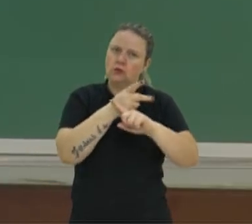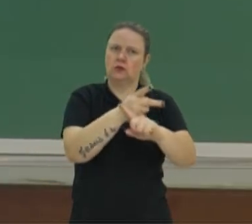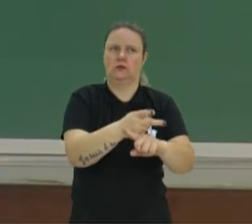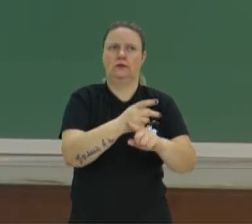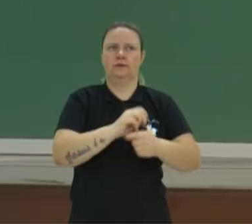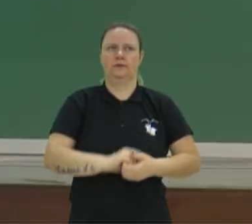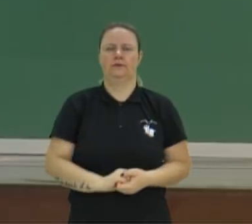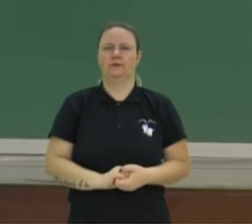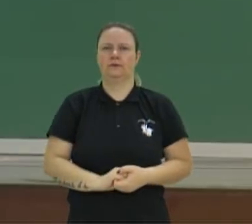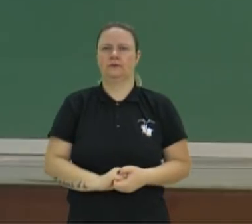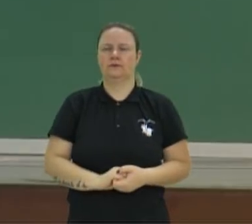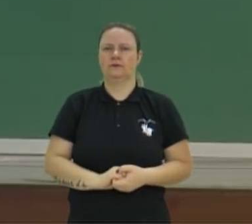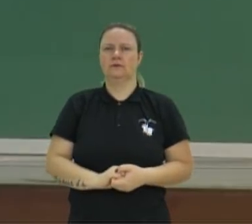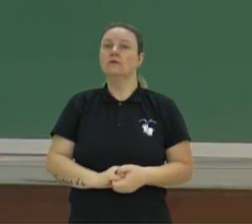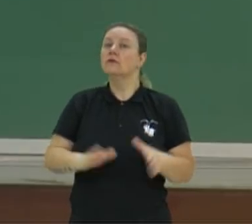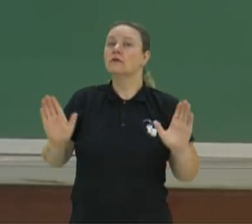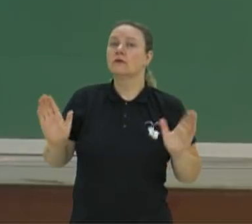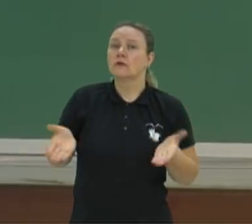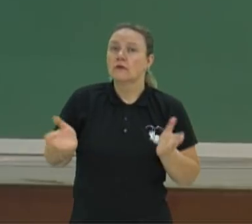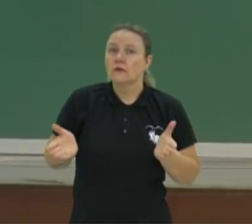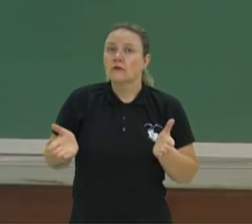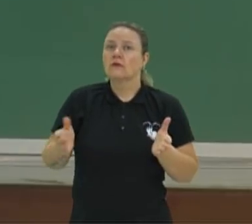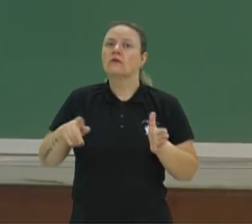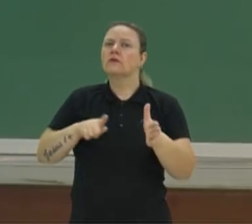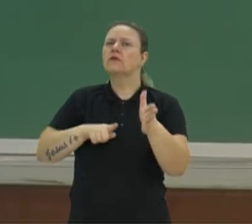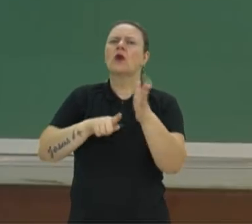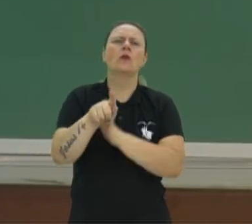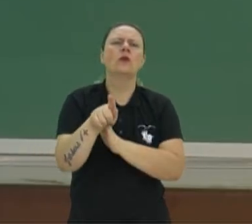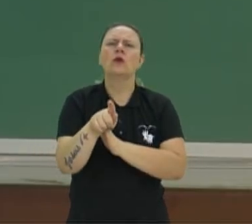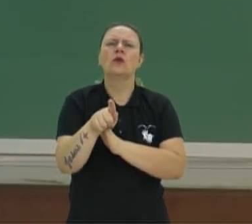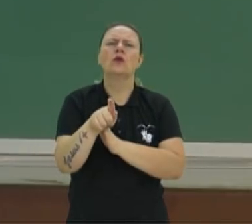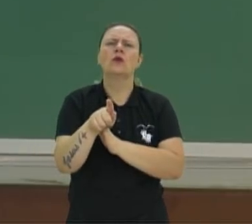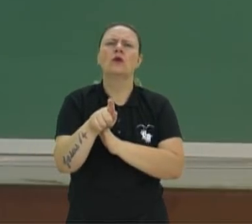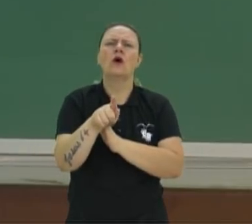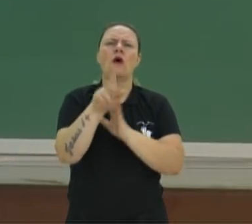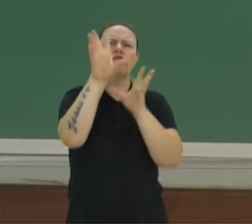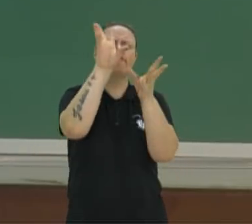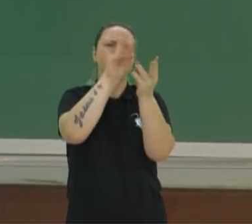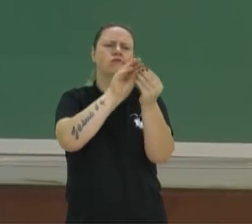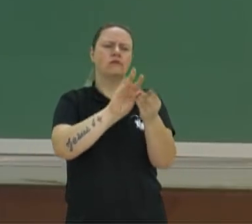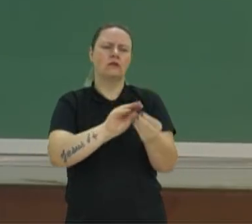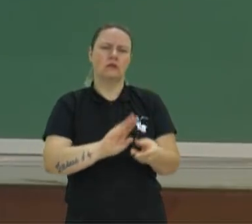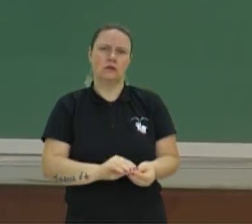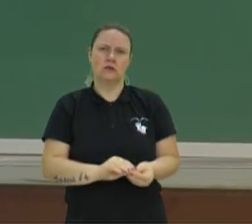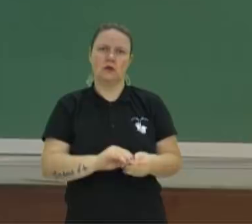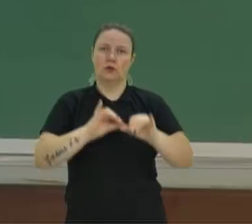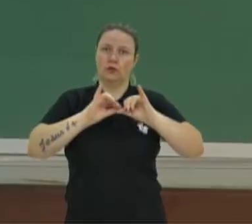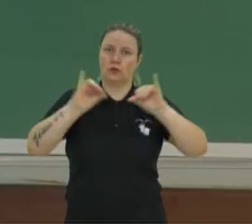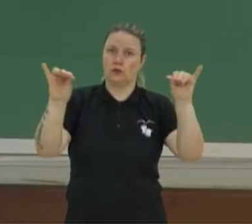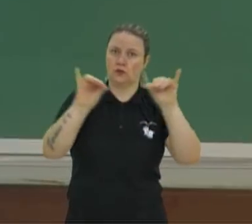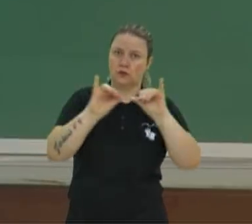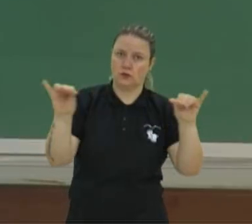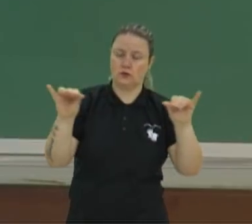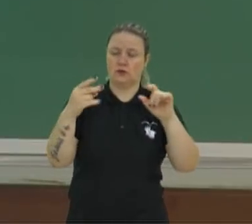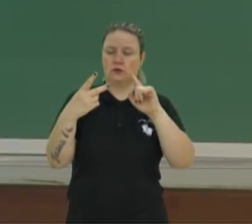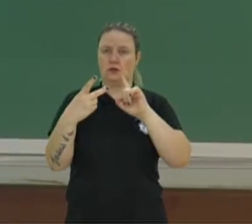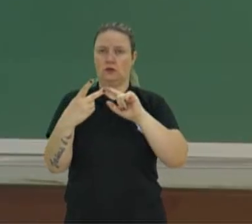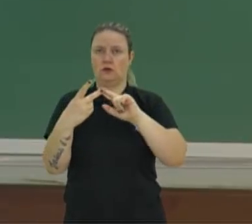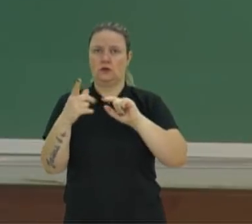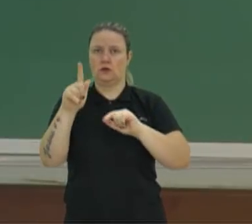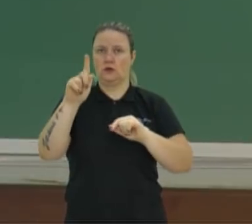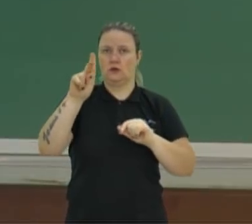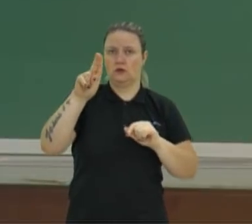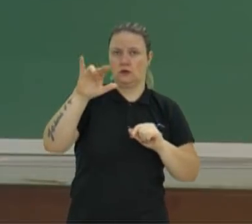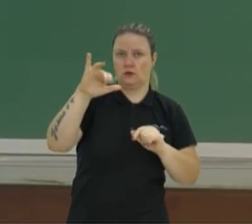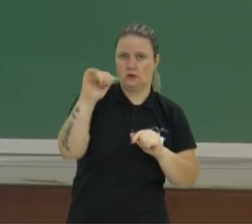Agora, nós temos um quiz para retomarmos essa questão da notícia e do guia. Acompanhe o